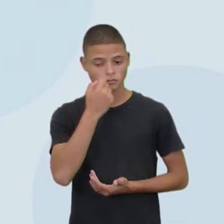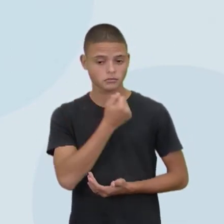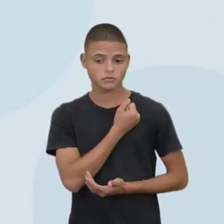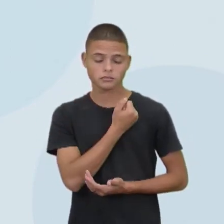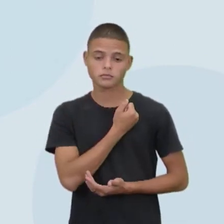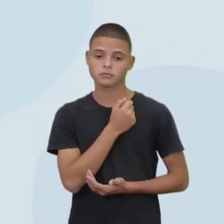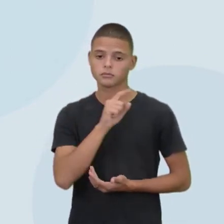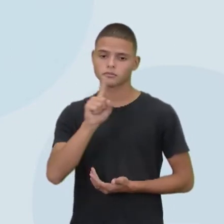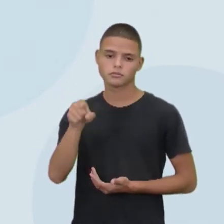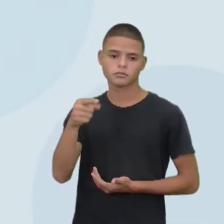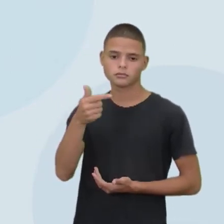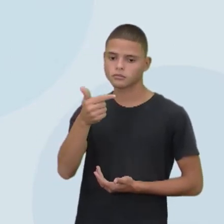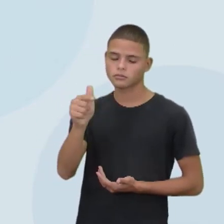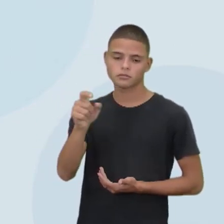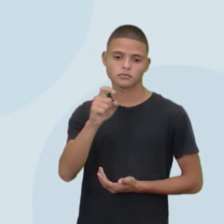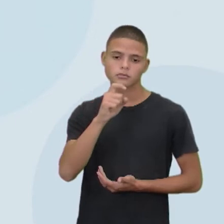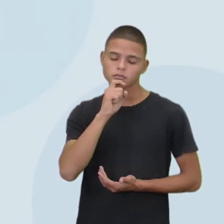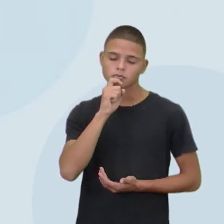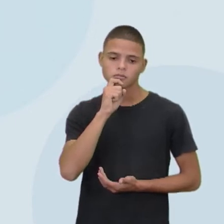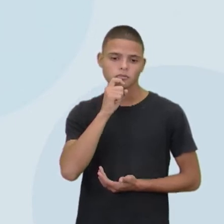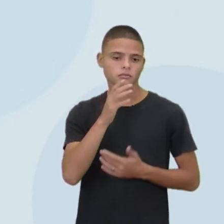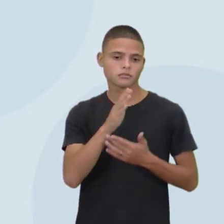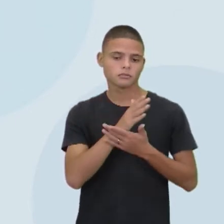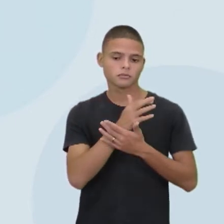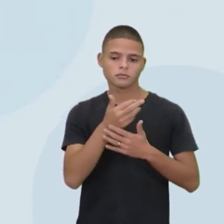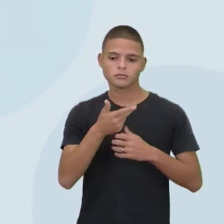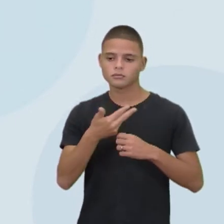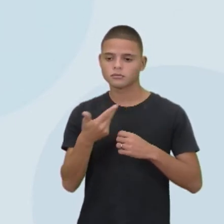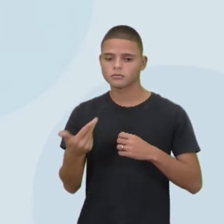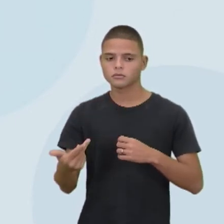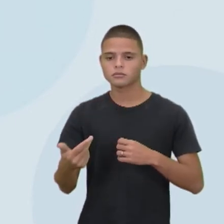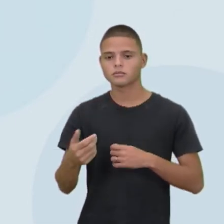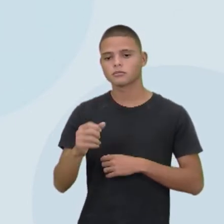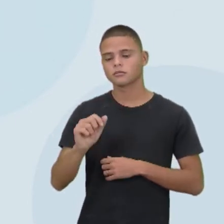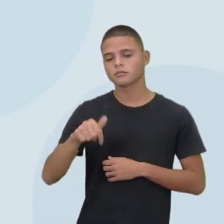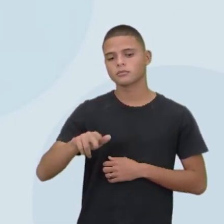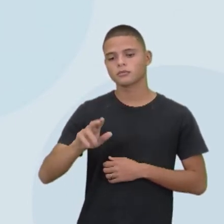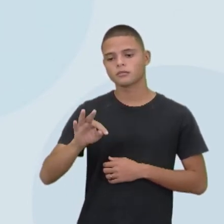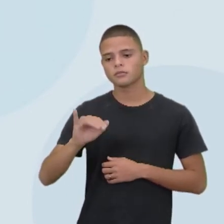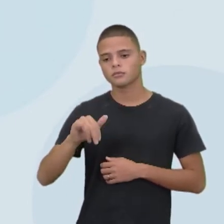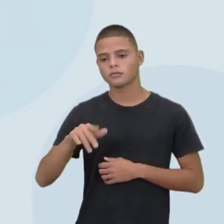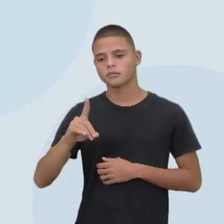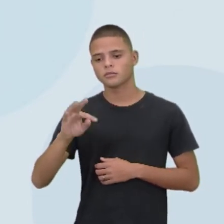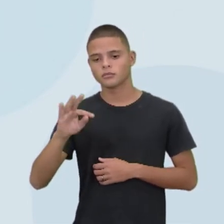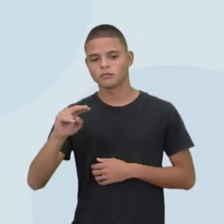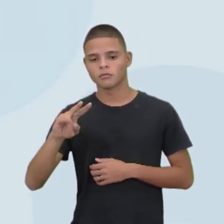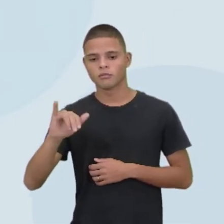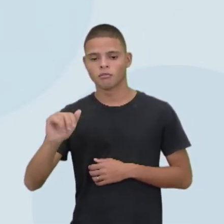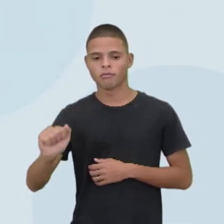inteiros e aí estamos falando de o quê? De variáveis quantitativas discretas, tudo bem?